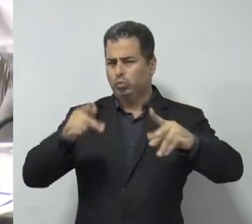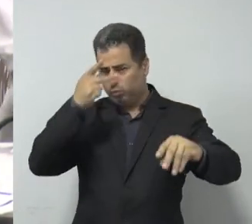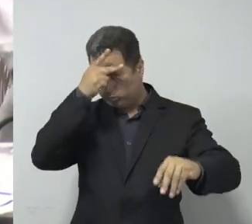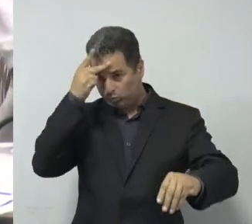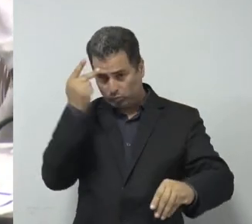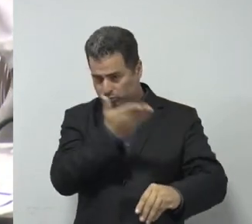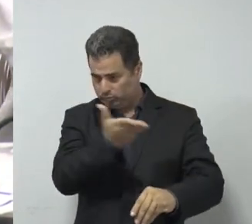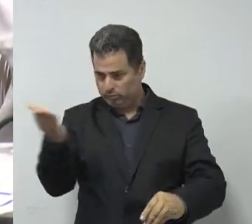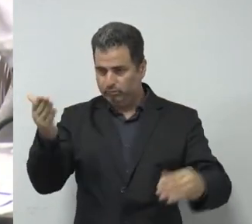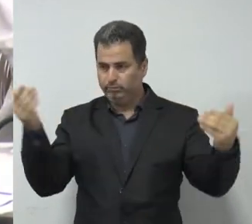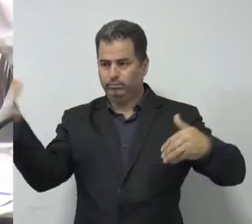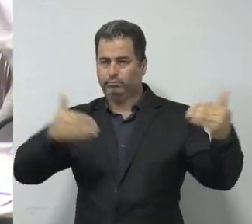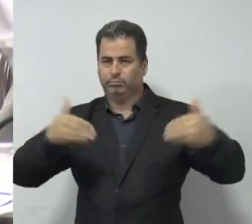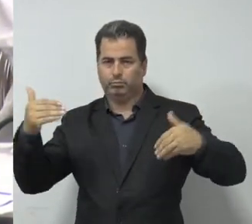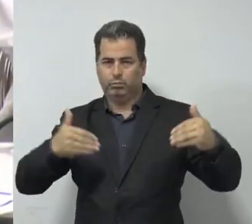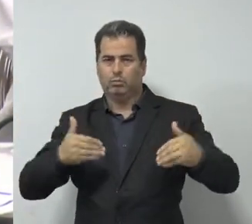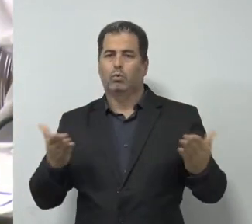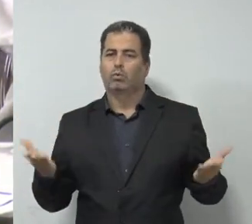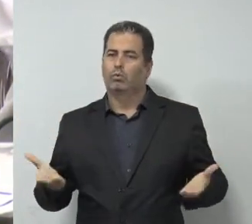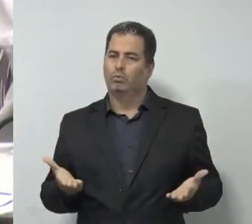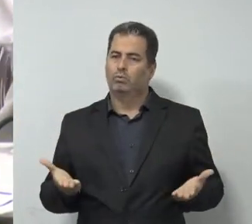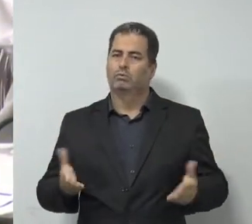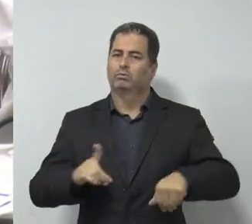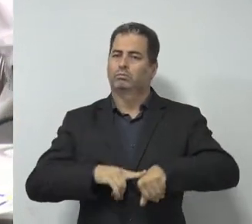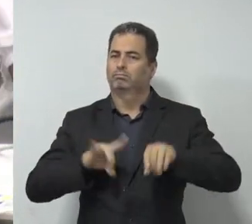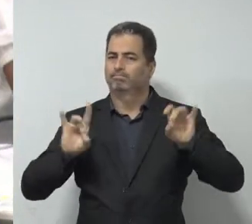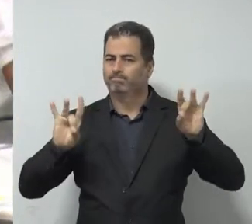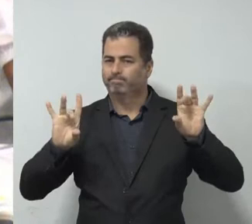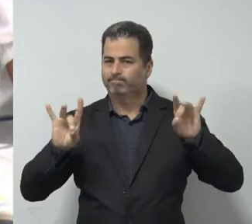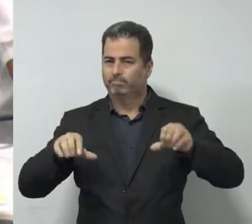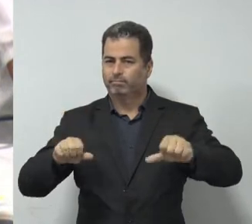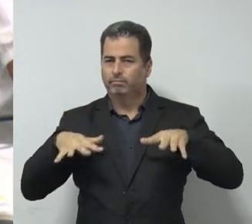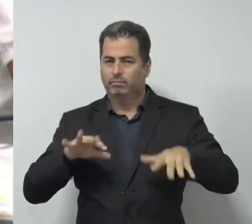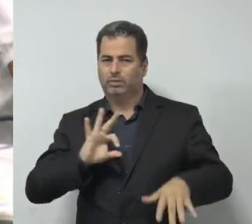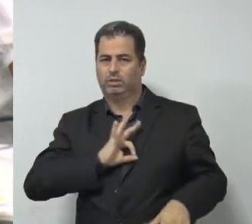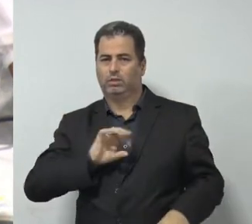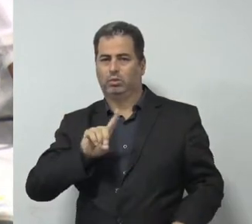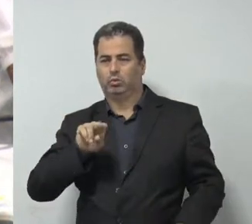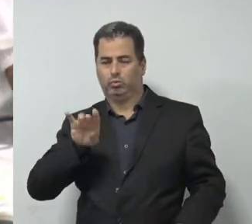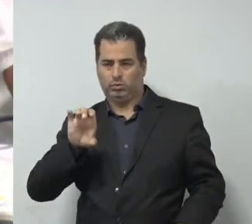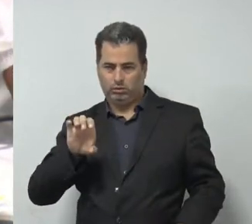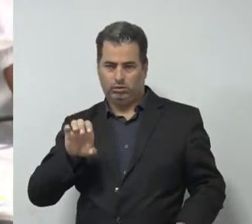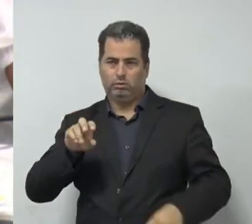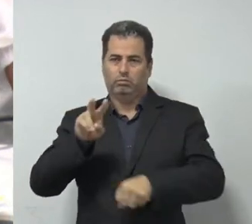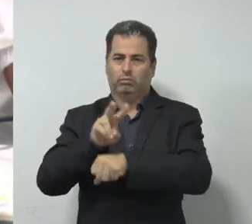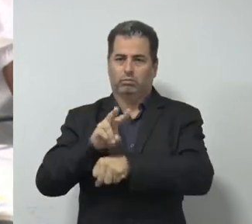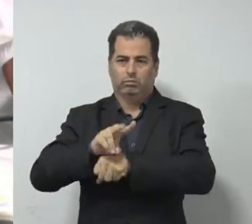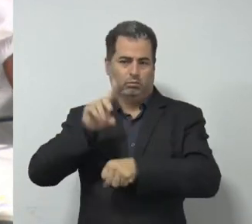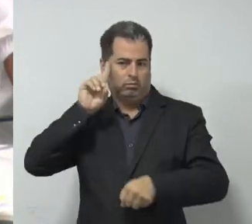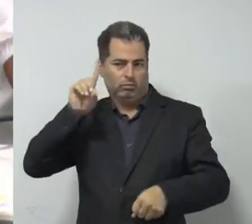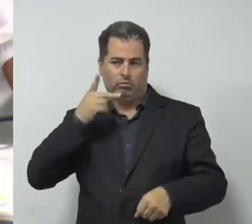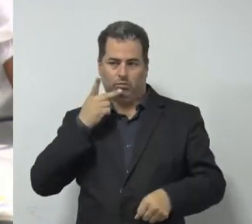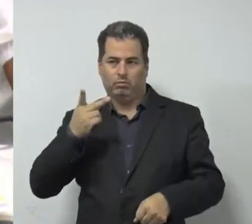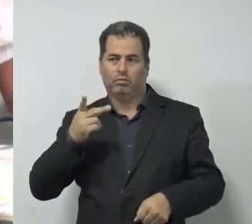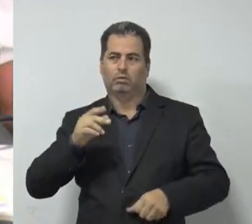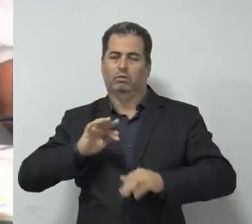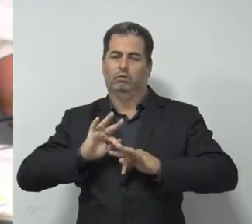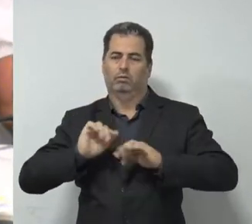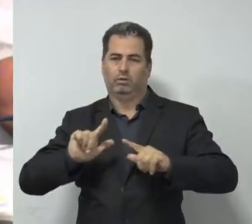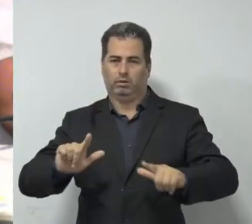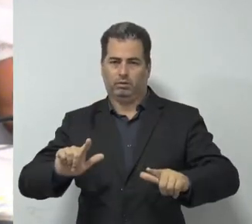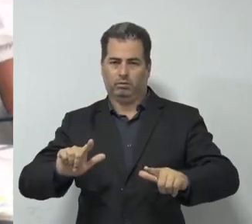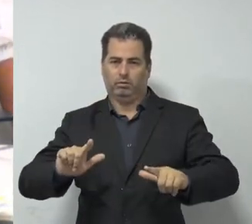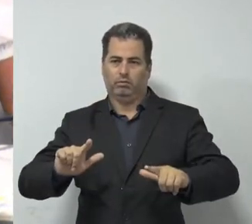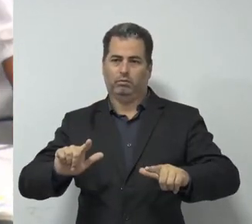participar dessa sessão solene, medalha Dulce de Faria. E sob a proteção de Deus, declaro encerrada essa sessão.